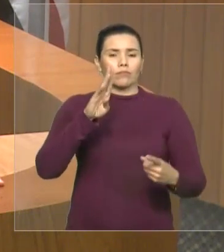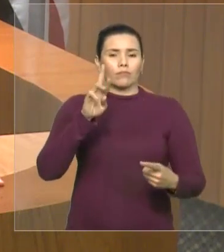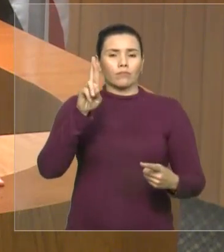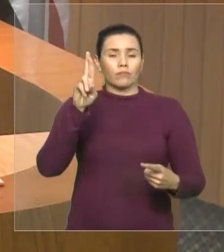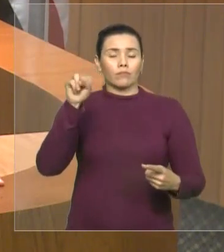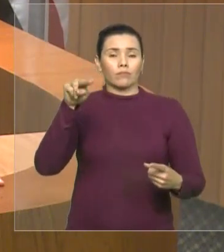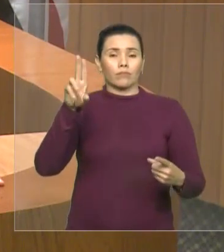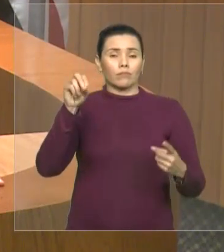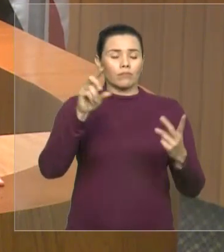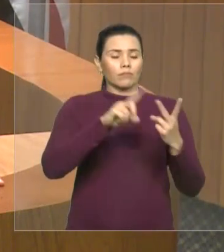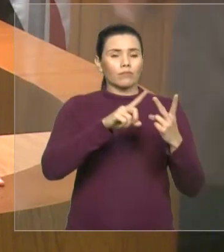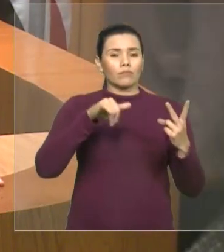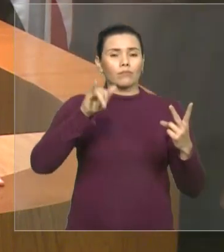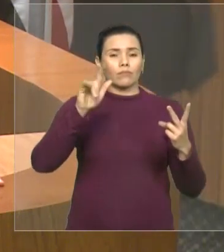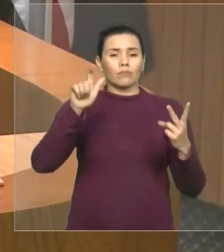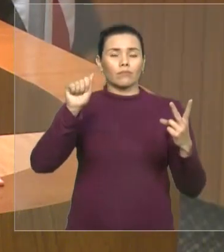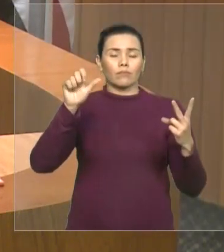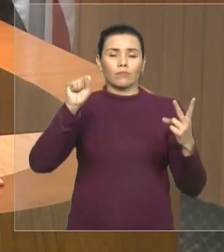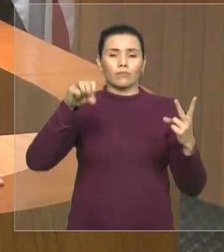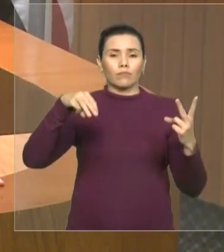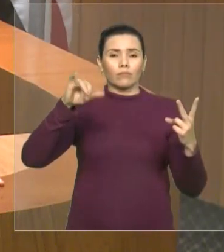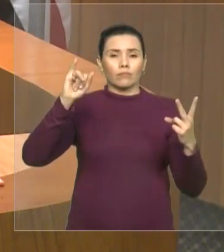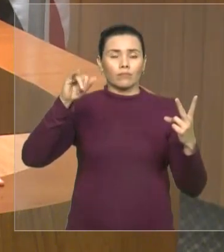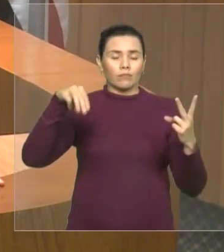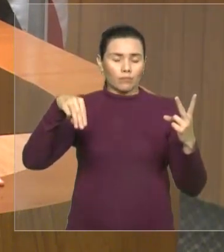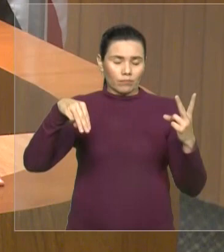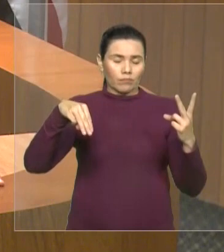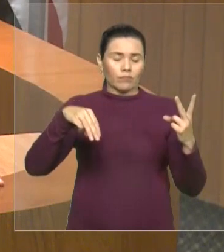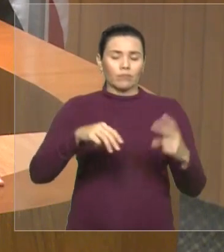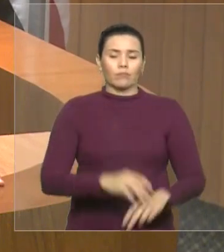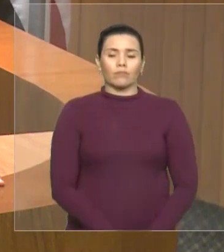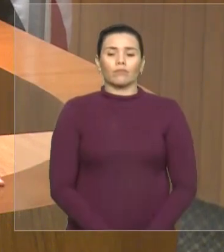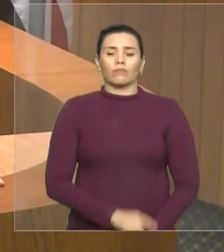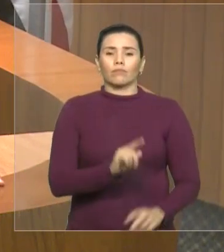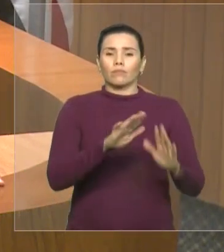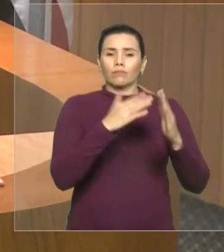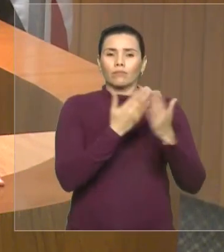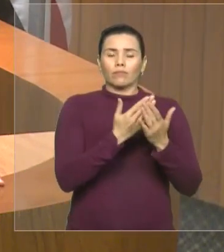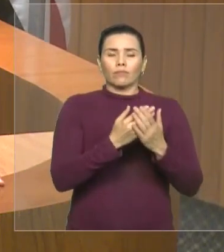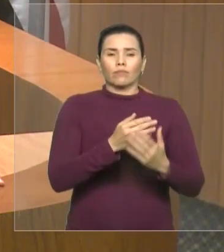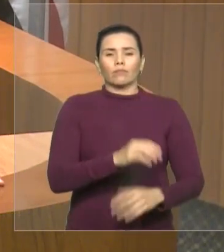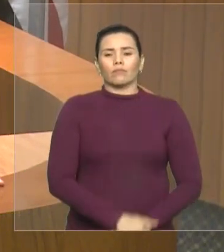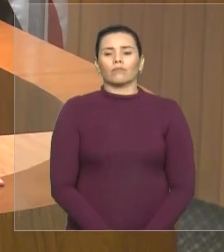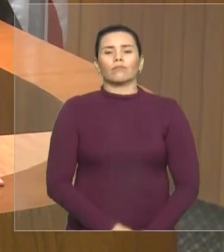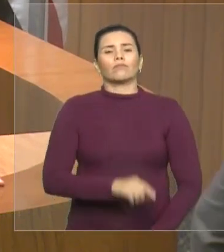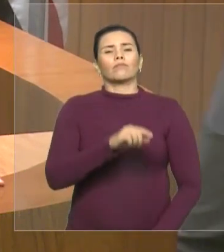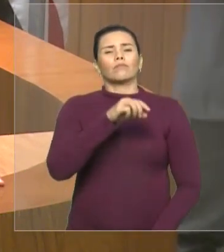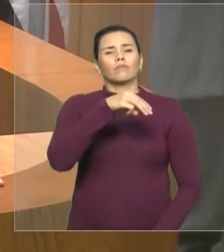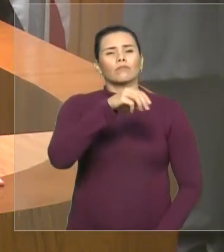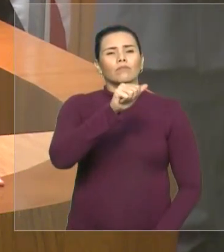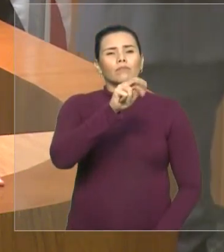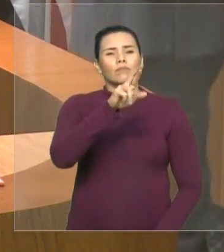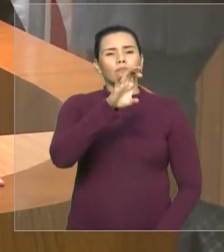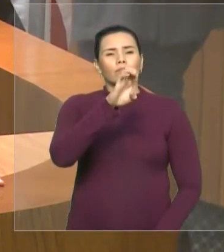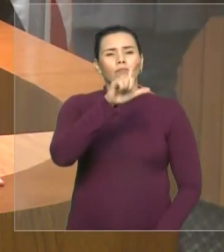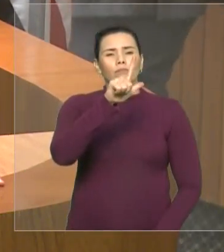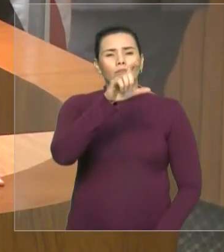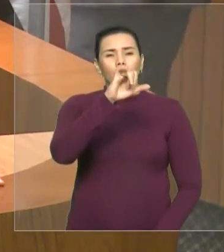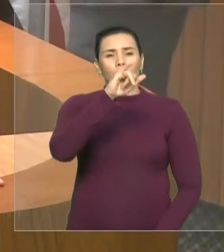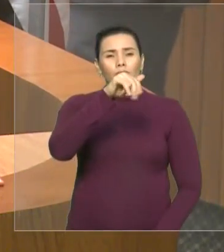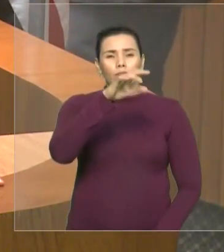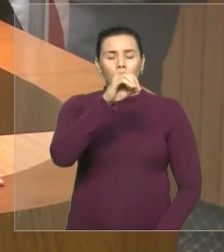e Yasmin Souza da Silva, da Escola Unidade Integrada Marcelino Miranda, do povoado Centro do